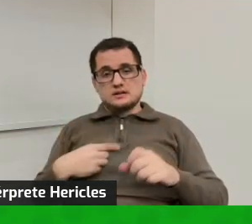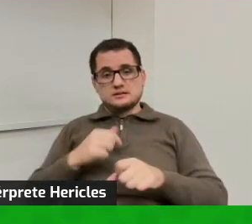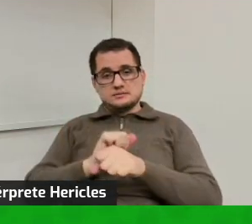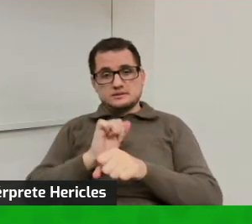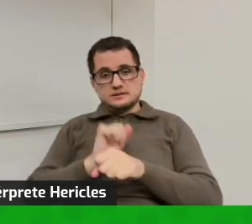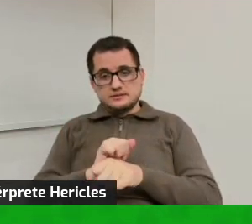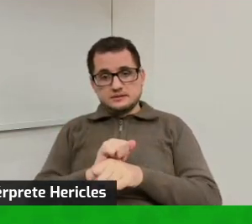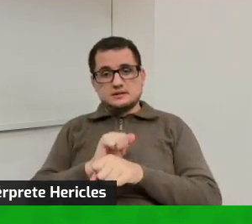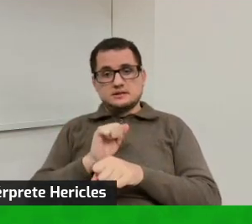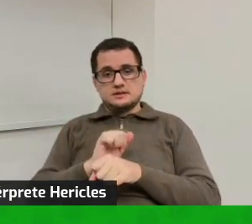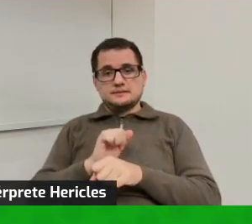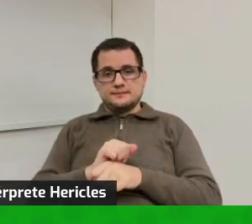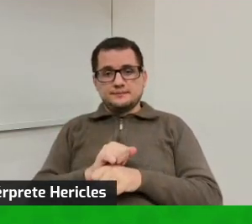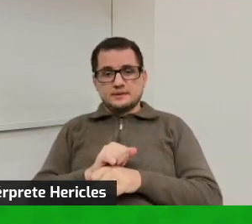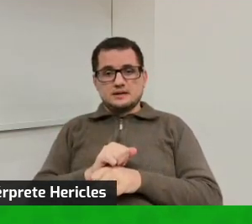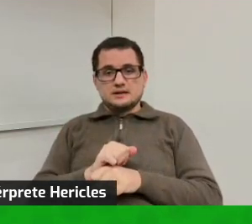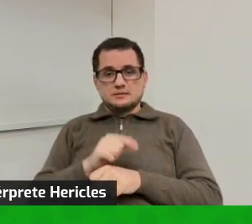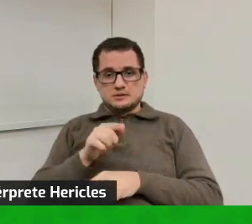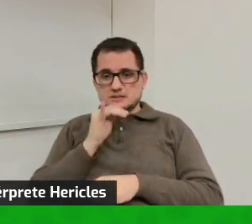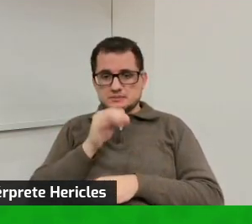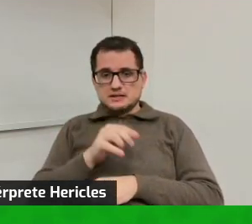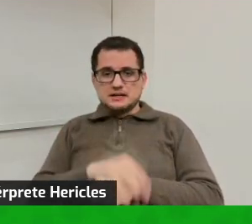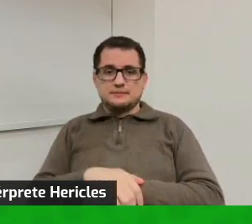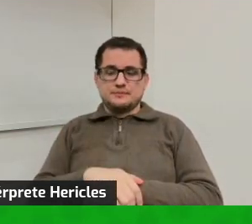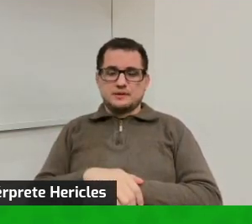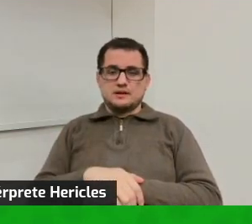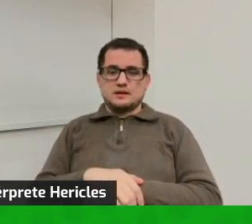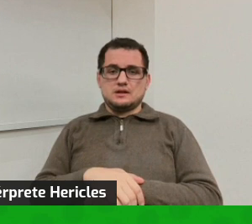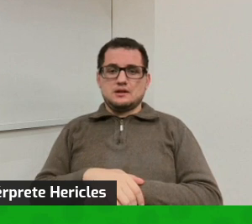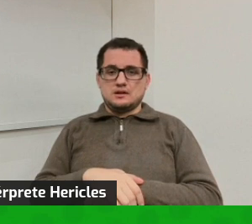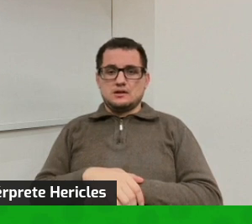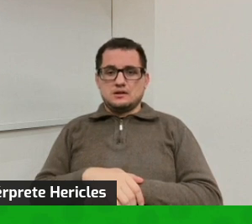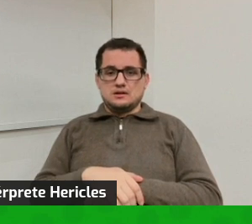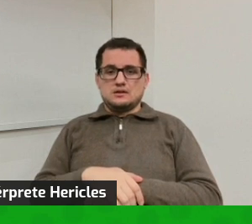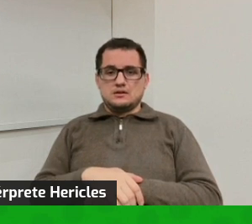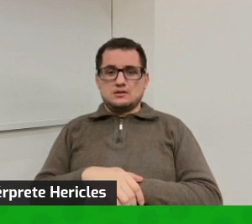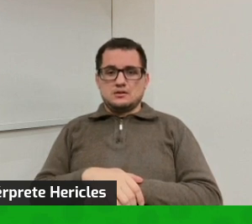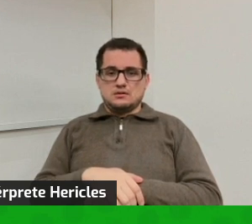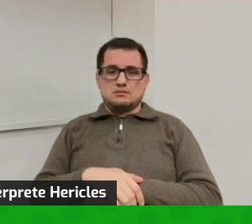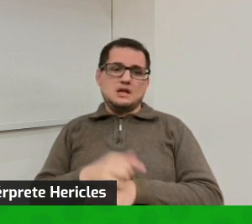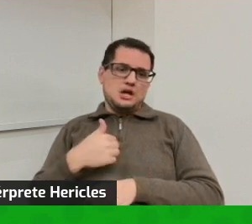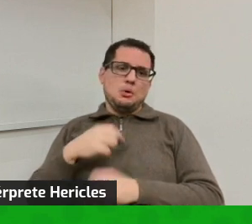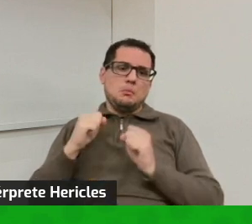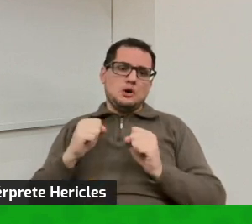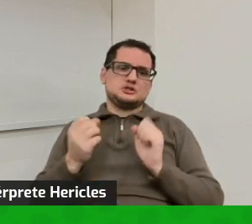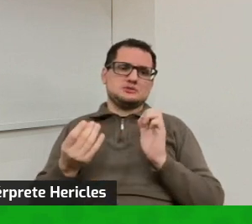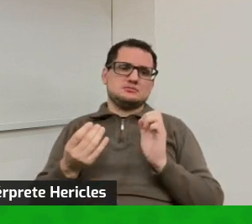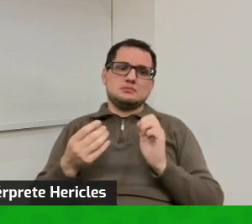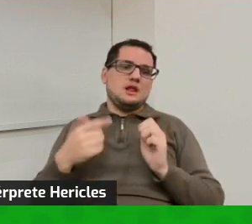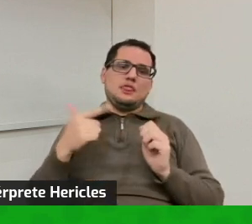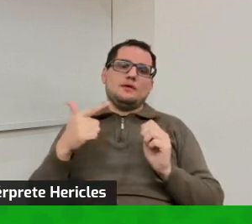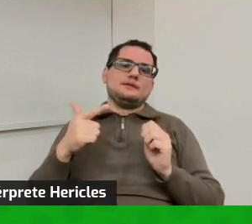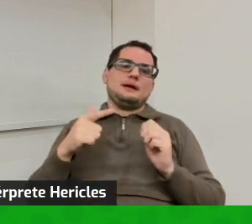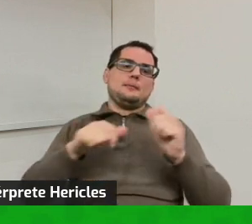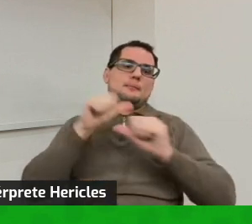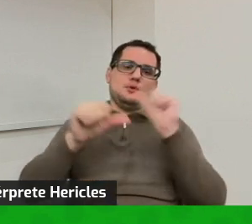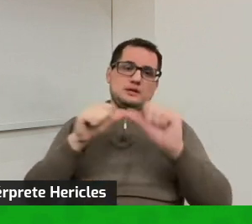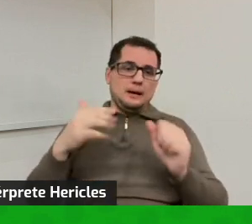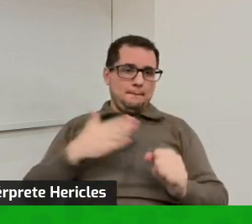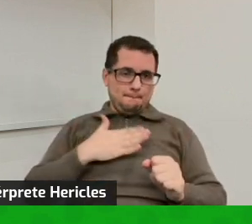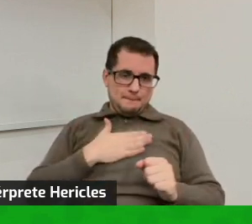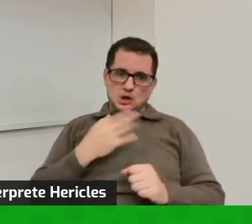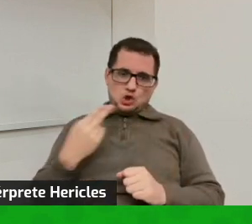atenciosamente, e aqui eu colocaria os meus dados. Daí os meus dados eu posso colocar fixo. Gabriel